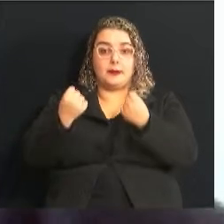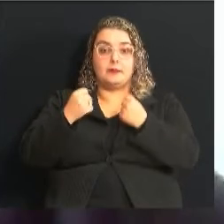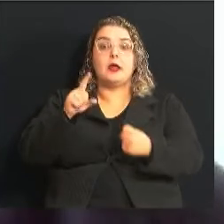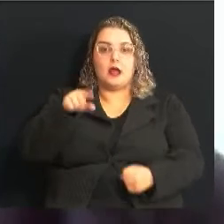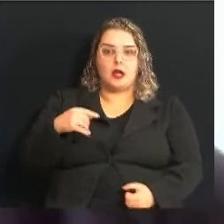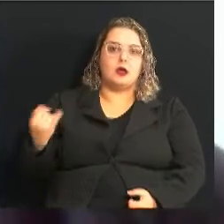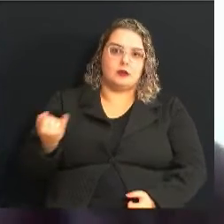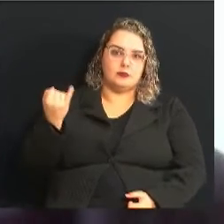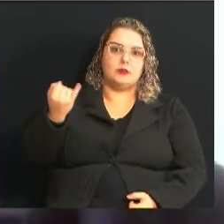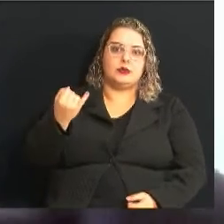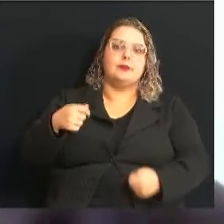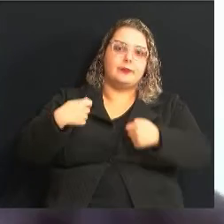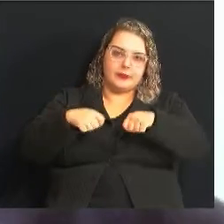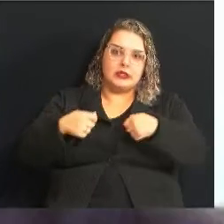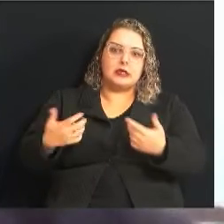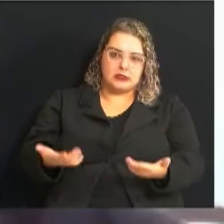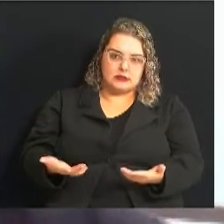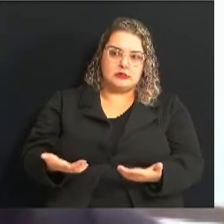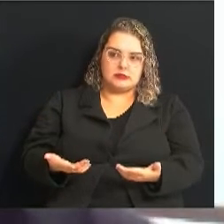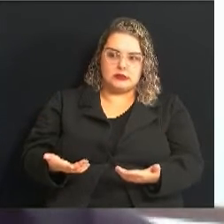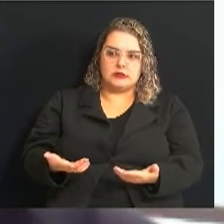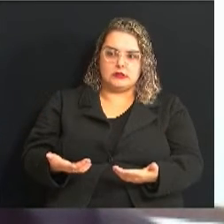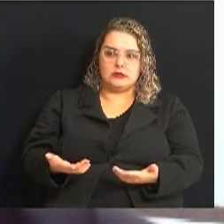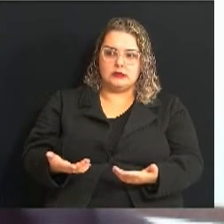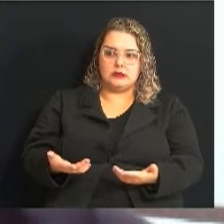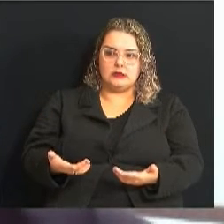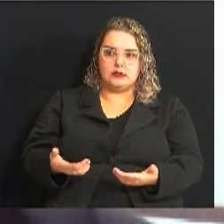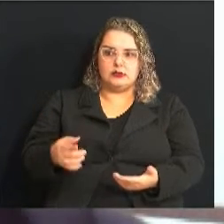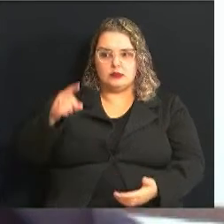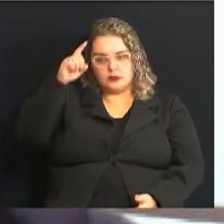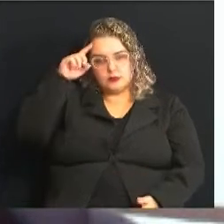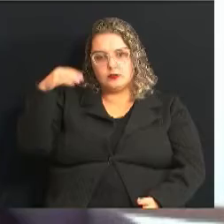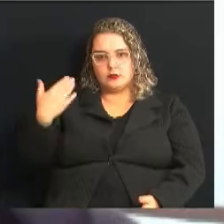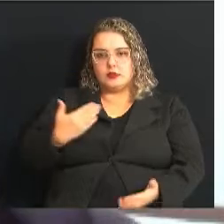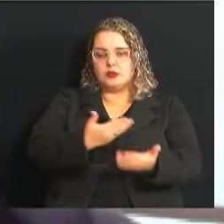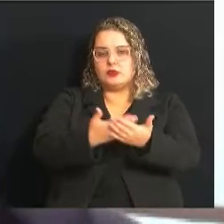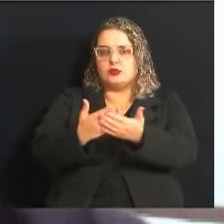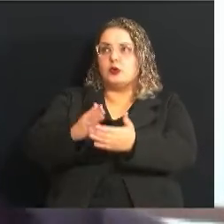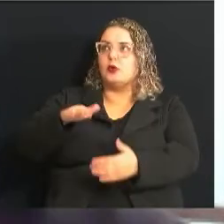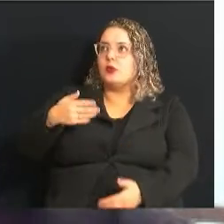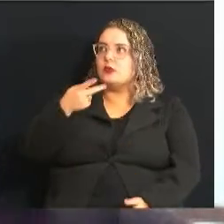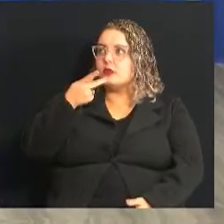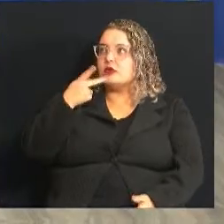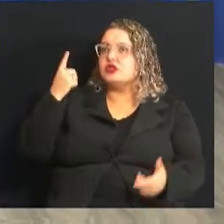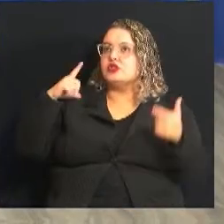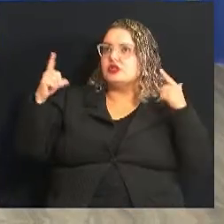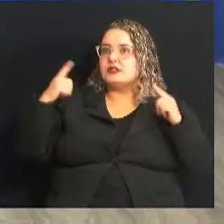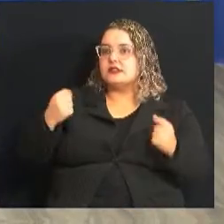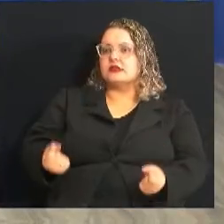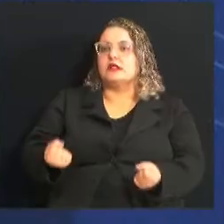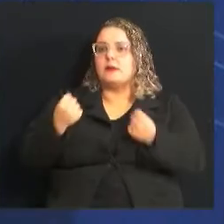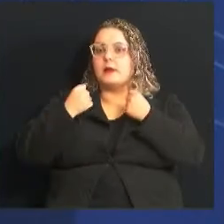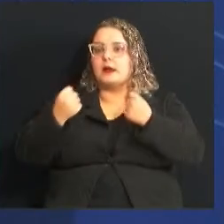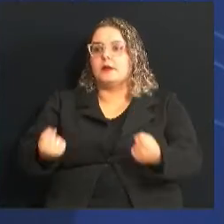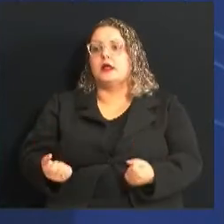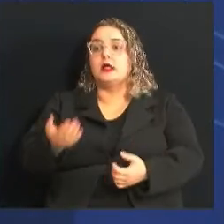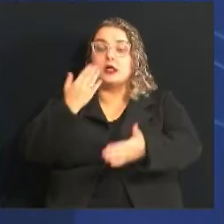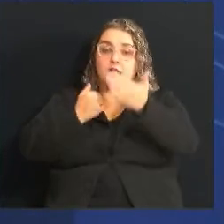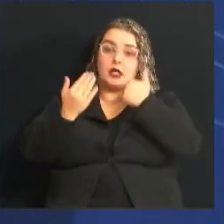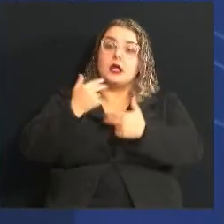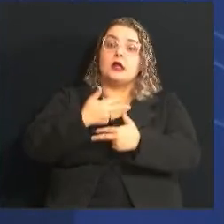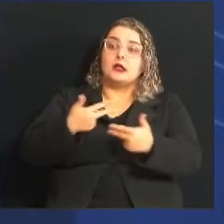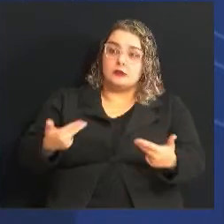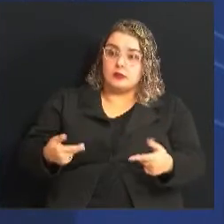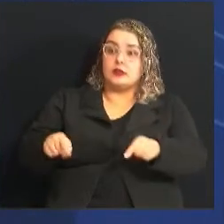muito importante para a gente ter uma rotina de sucesso. A gente falou de momentos de lazer, de atividade física e alimentação